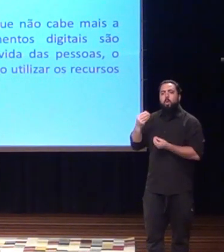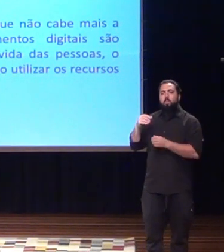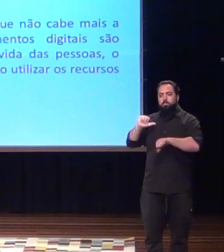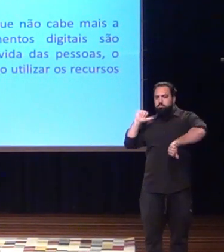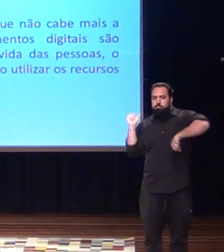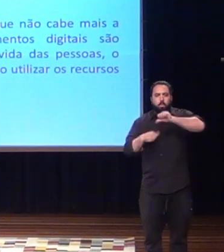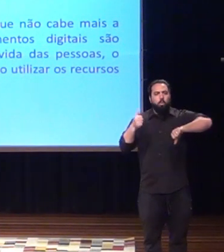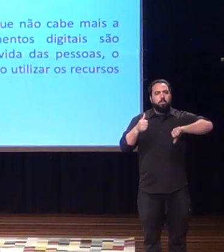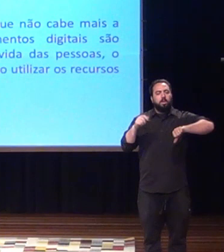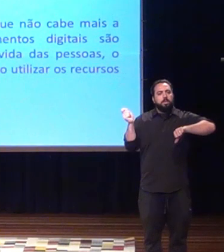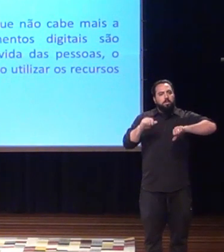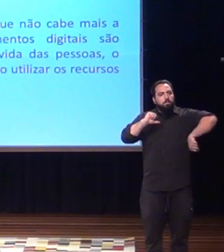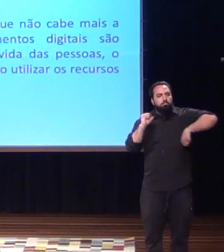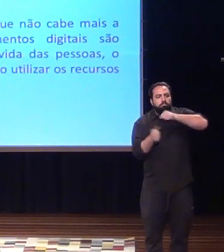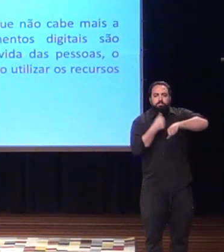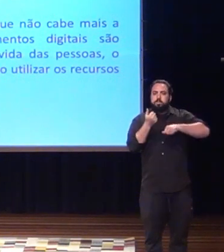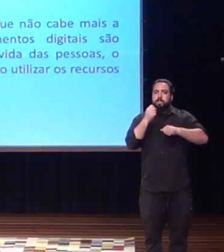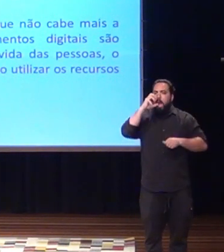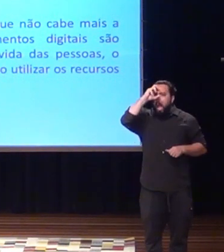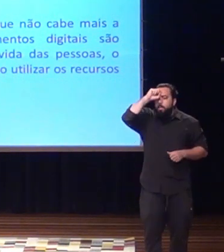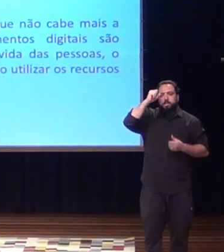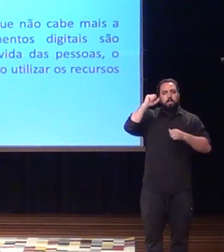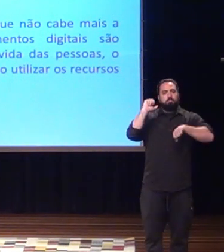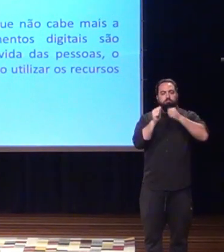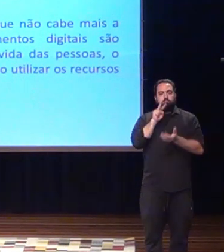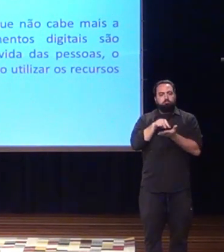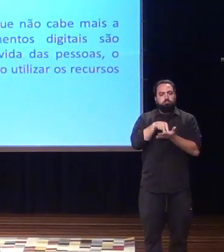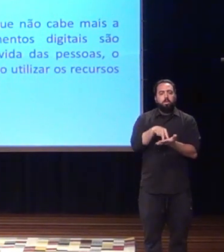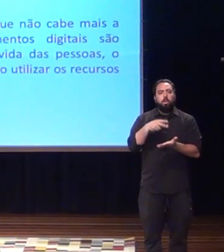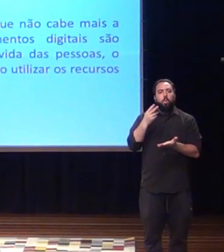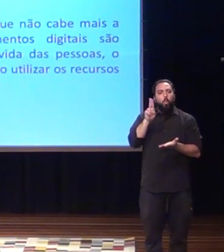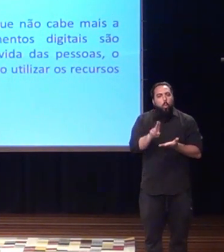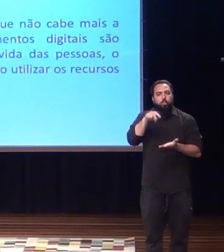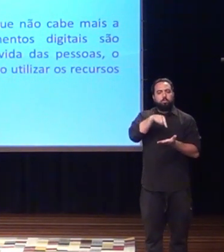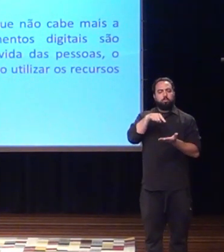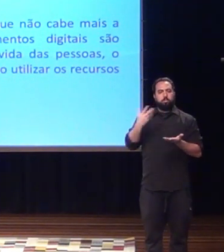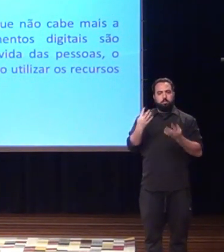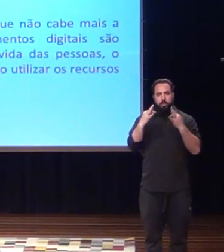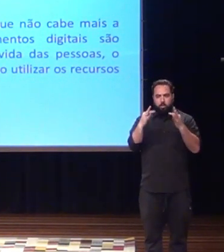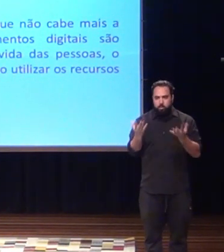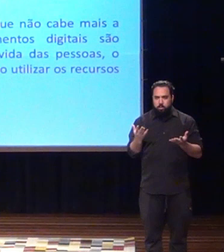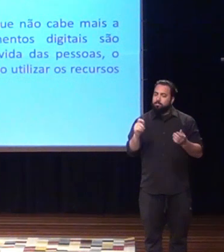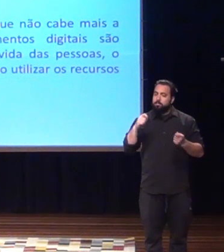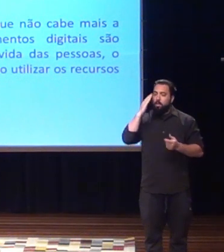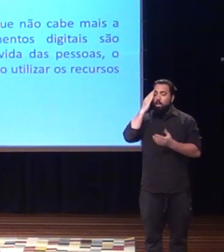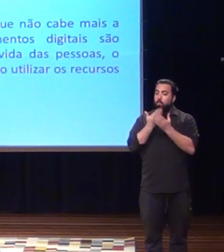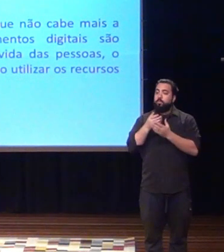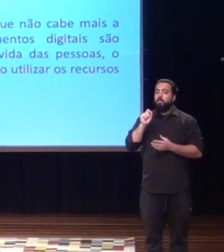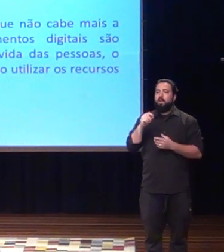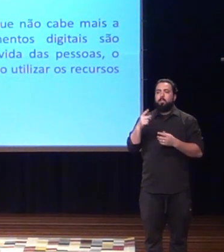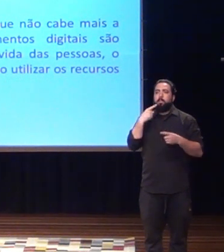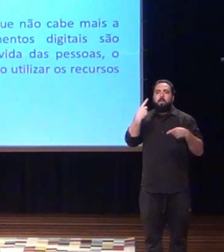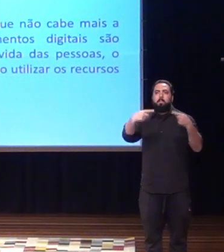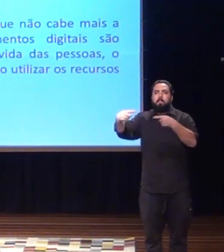aí? Uma virada de aprendizagem, uma virada de posicionamento desse uso. Sendo assim, acreditamos que não cabe mais a discussão